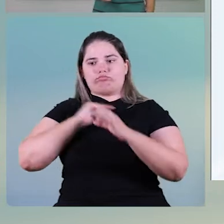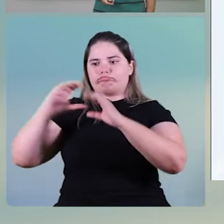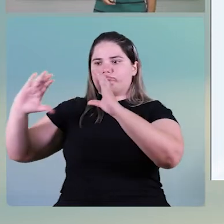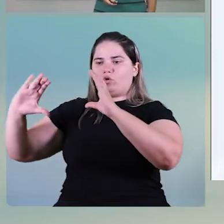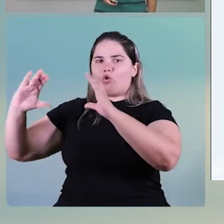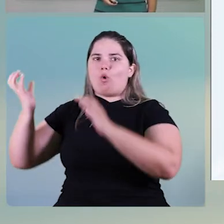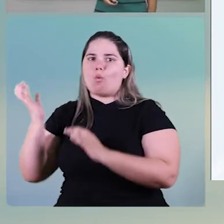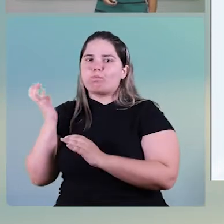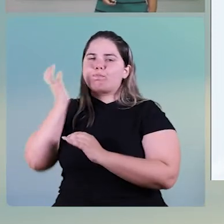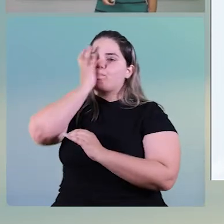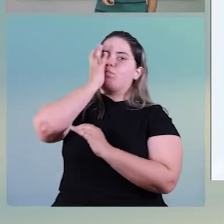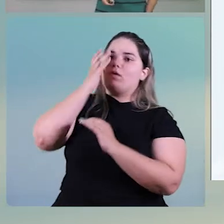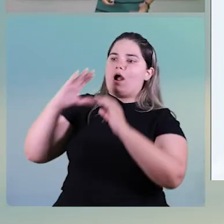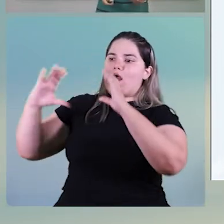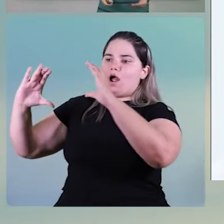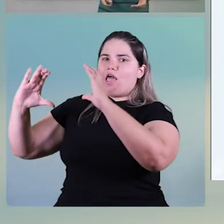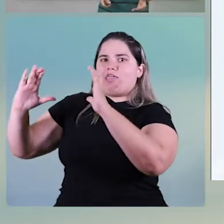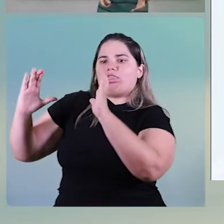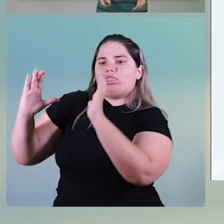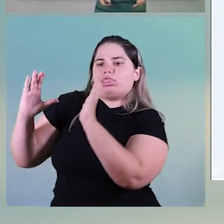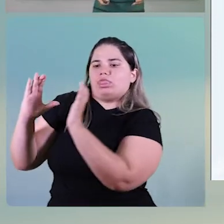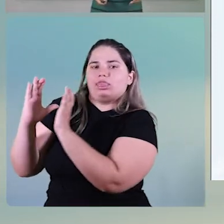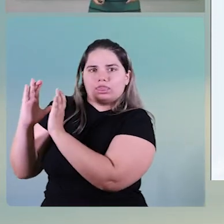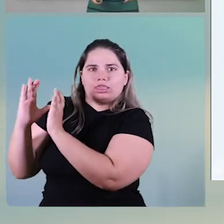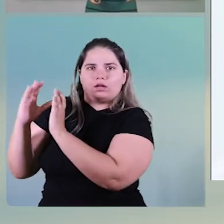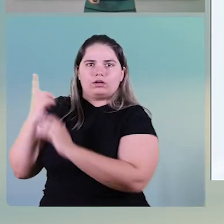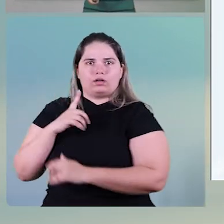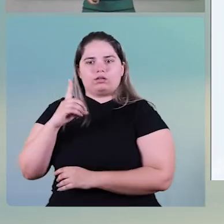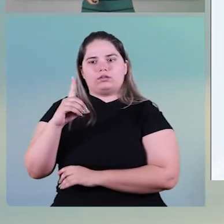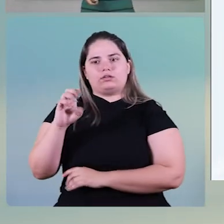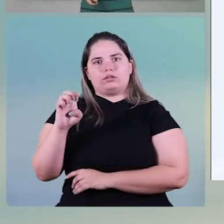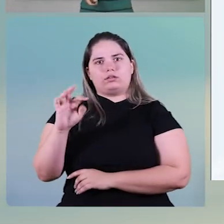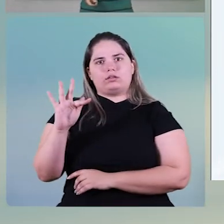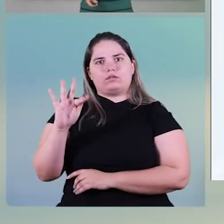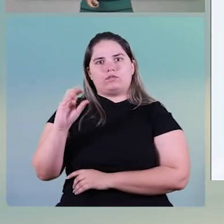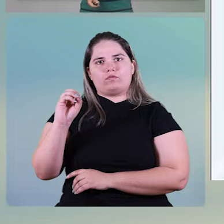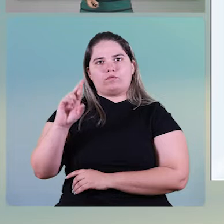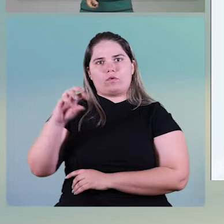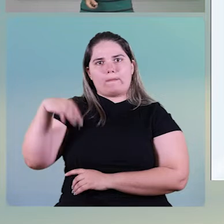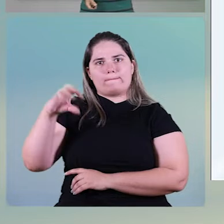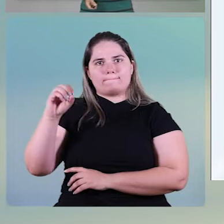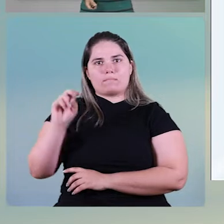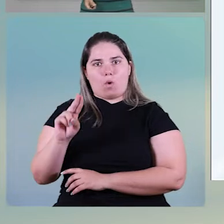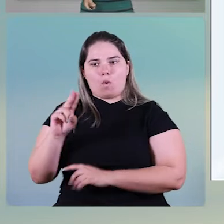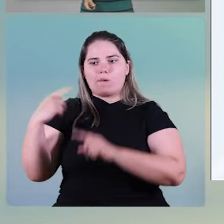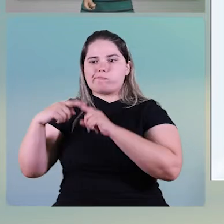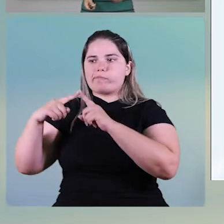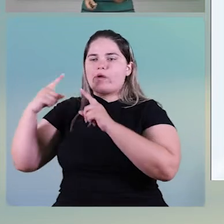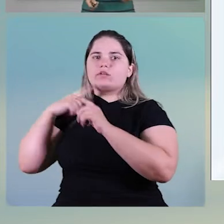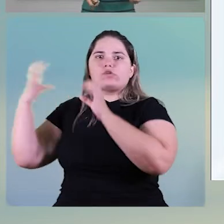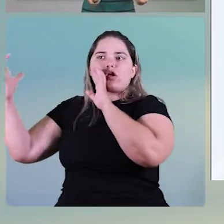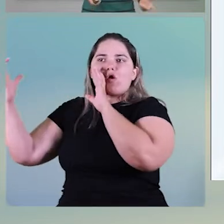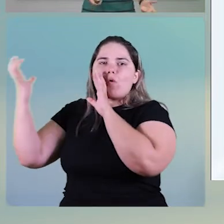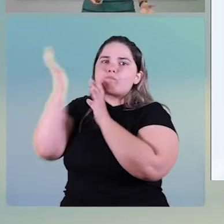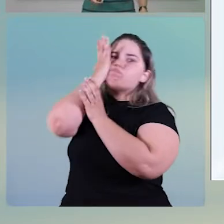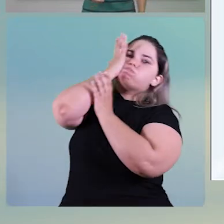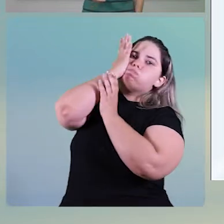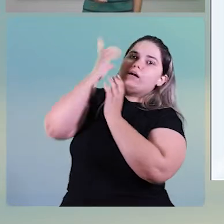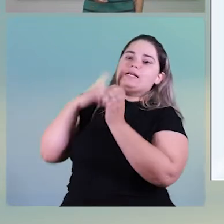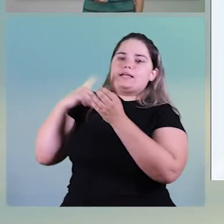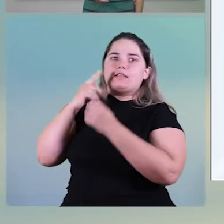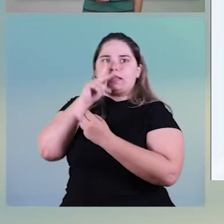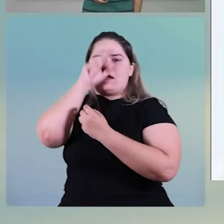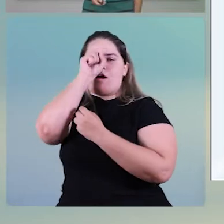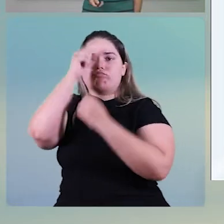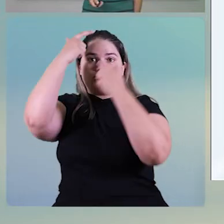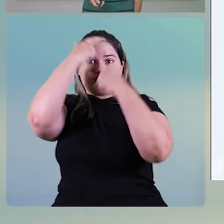encontra deformada, porque a cabeça do atleta exerce uma força na bola para a direita, enquanto a bola exerce uma força para a